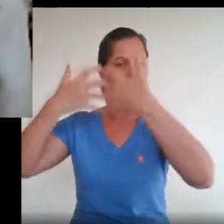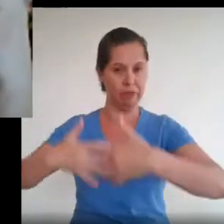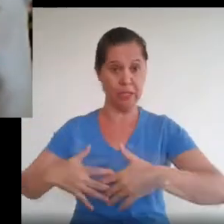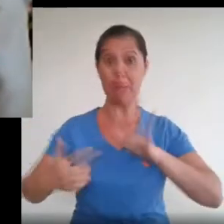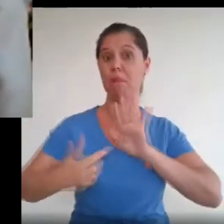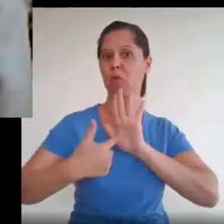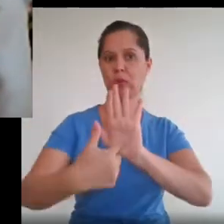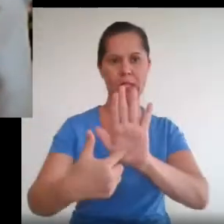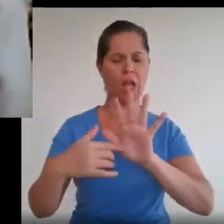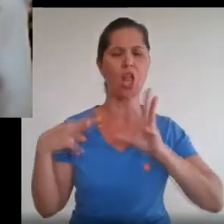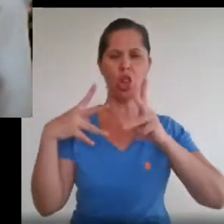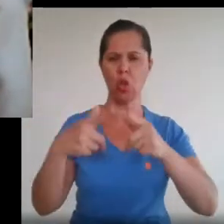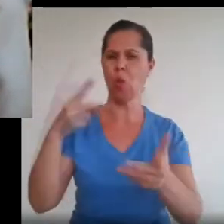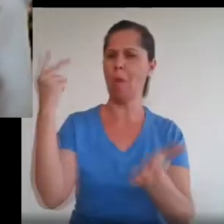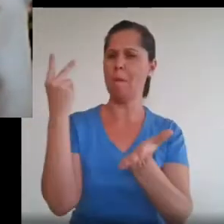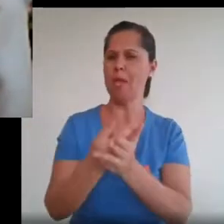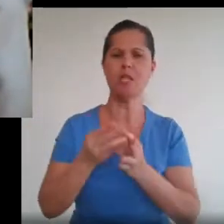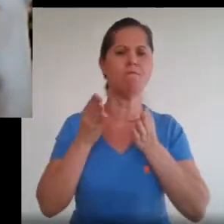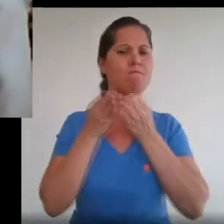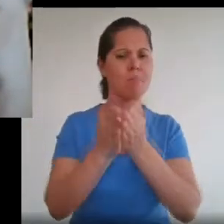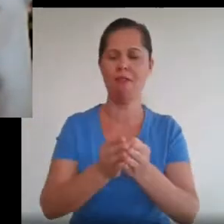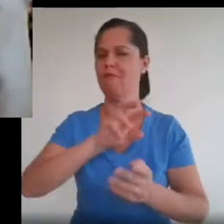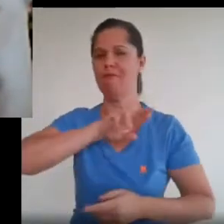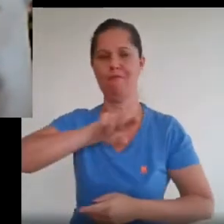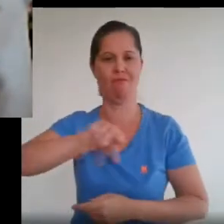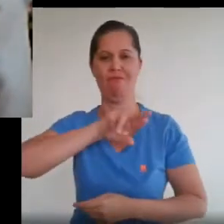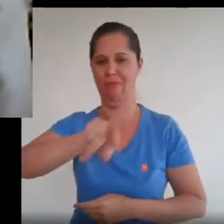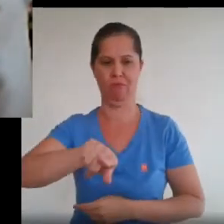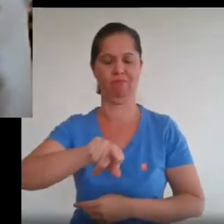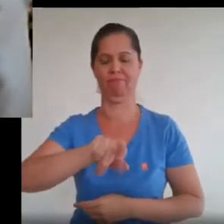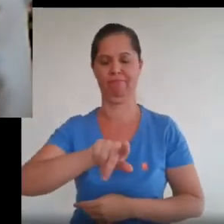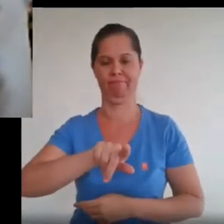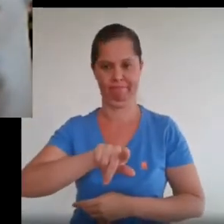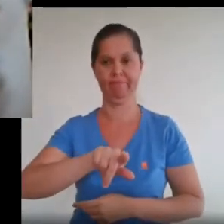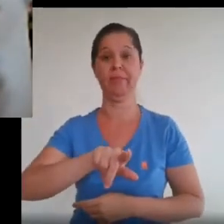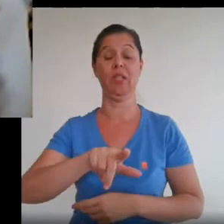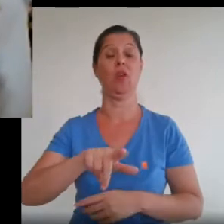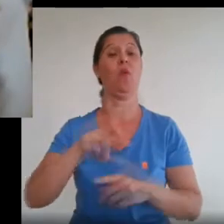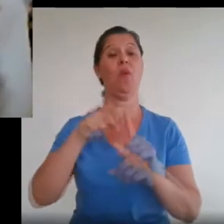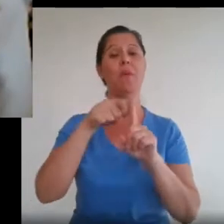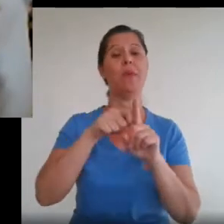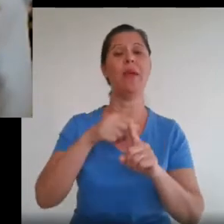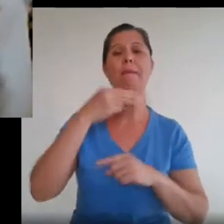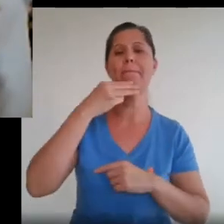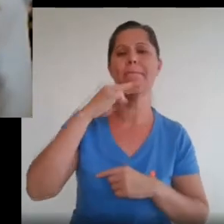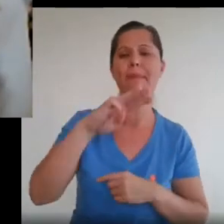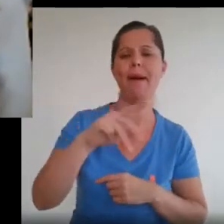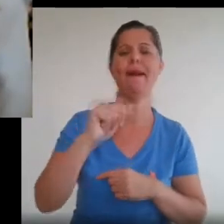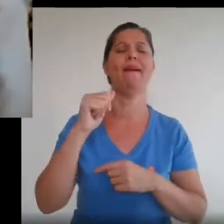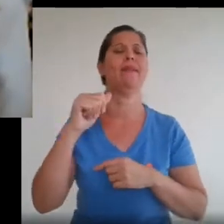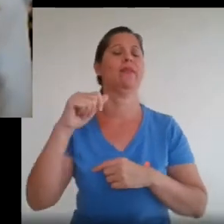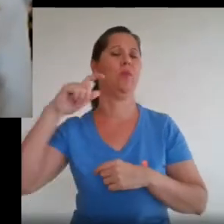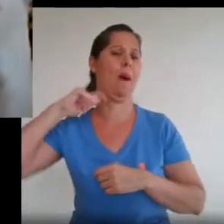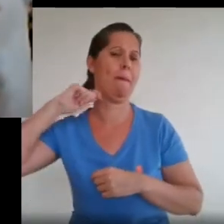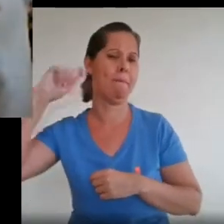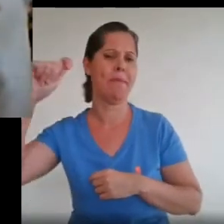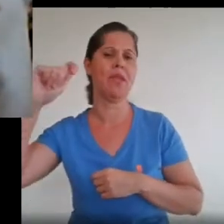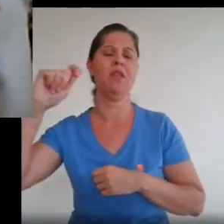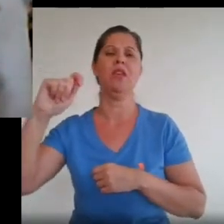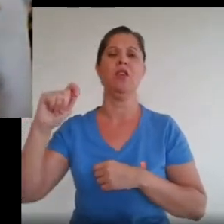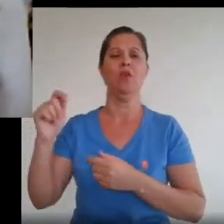que não era verdade. Então, durante março e abril, a gente se debruçou sobre estatística, sobre